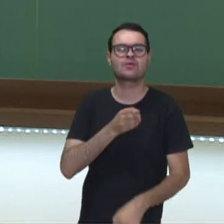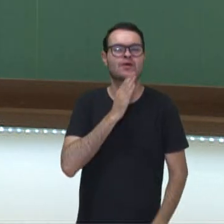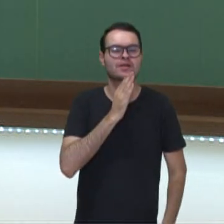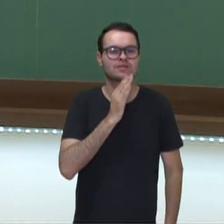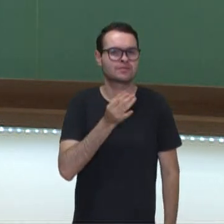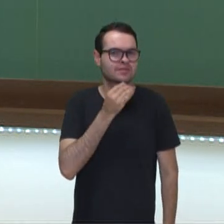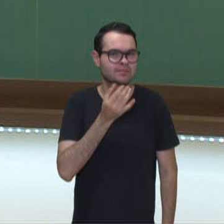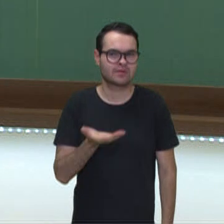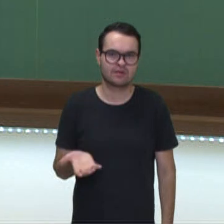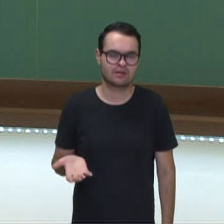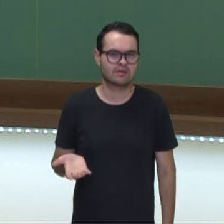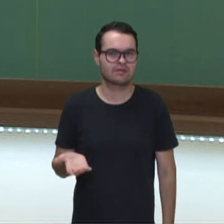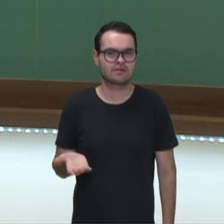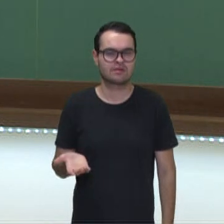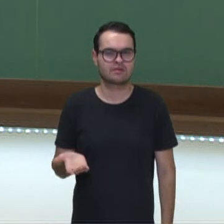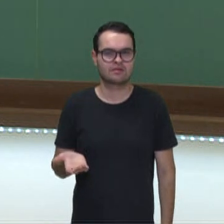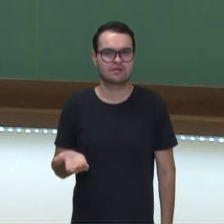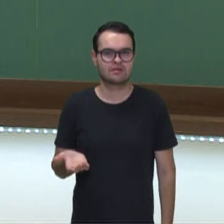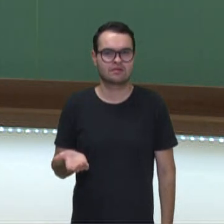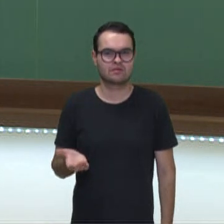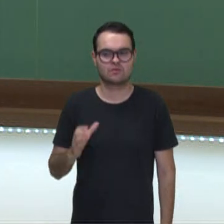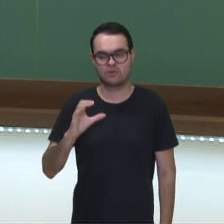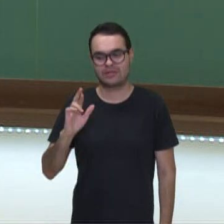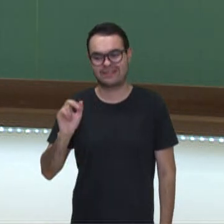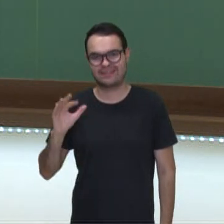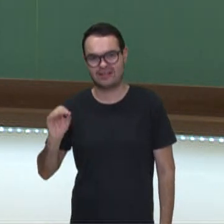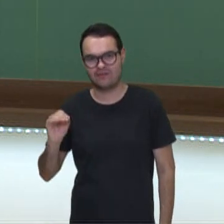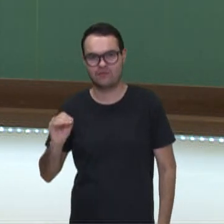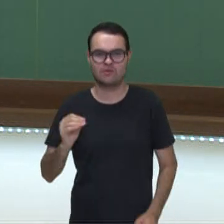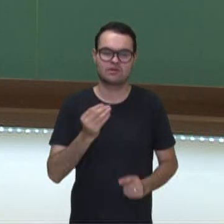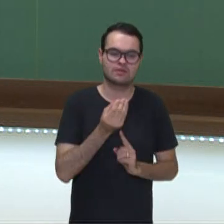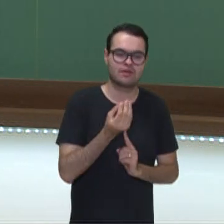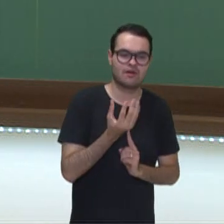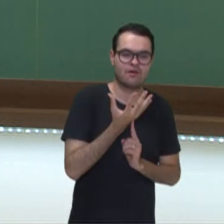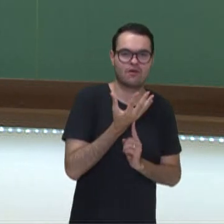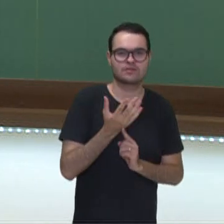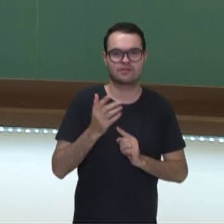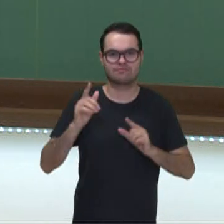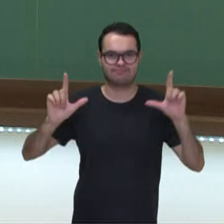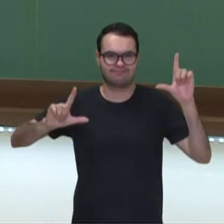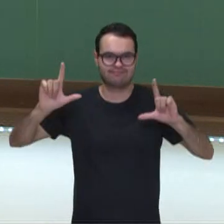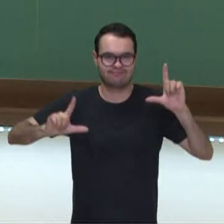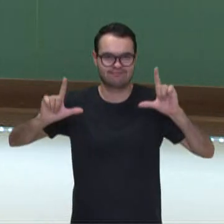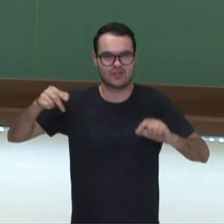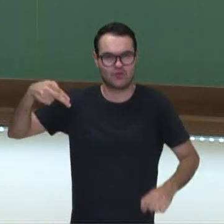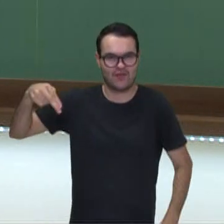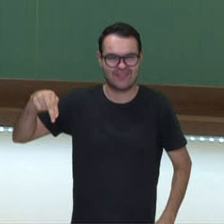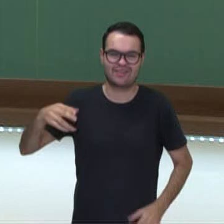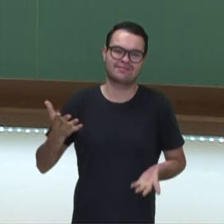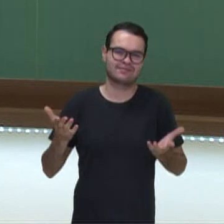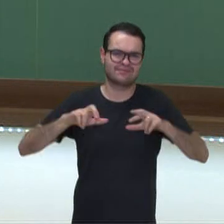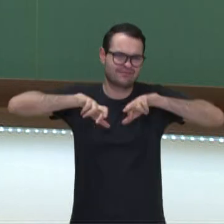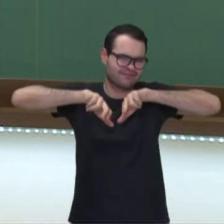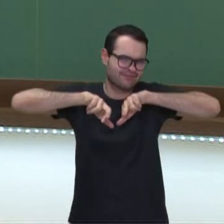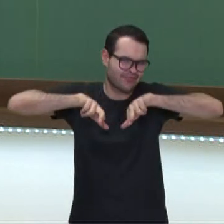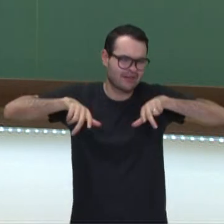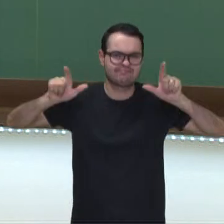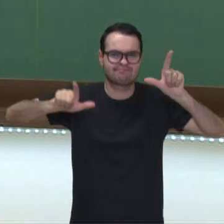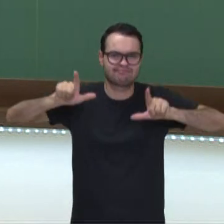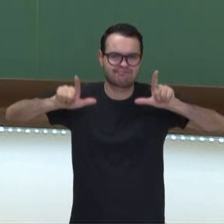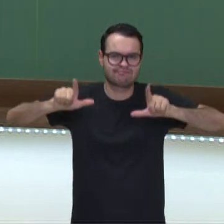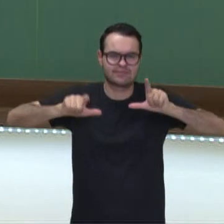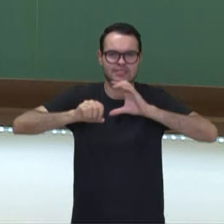como O Cravo e a Rosa, telenovelas como O Cravo e a Rosa, né, e outras tantas novelas